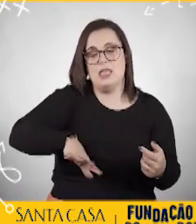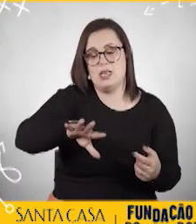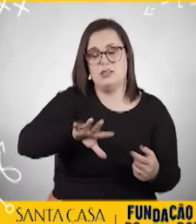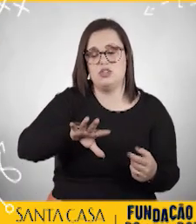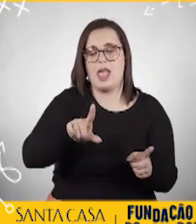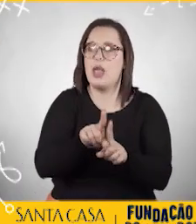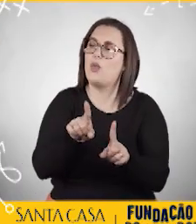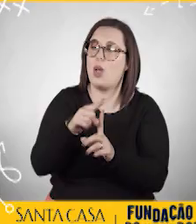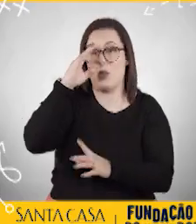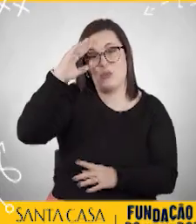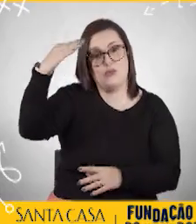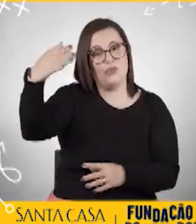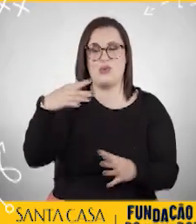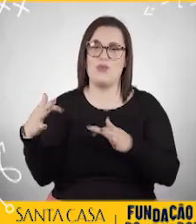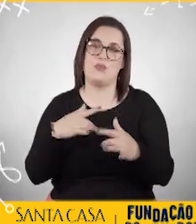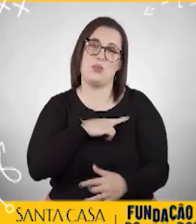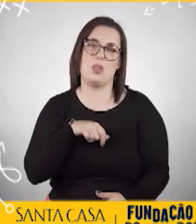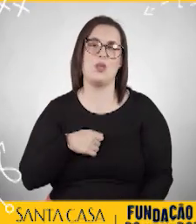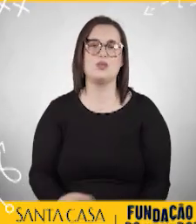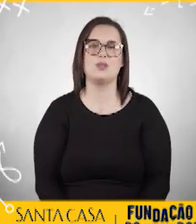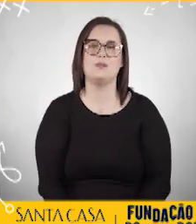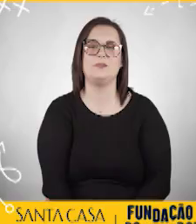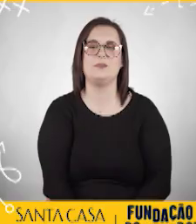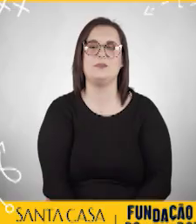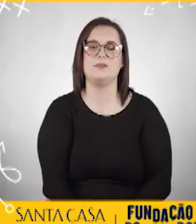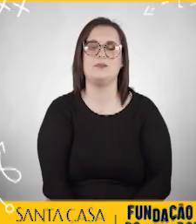eles vão ser o futuro do nosso futebol.